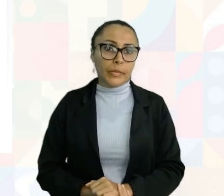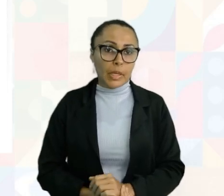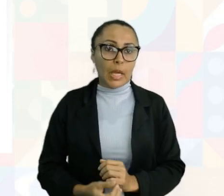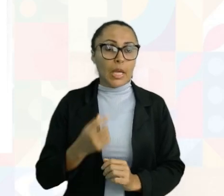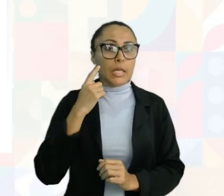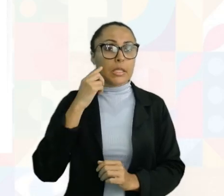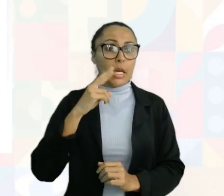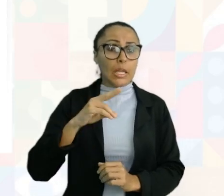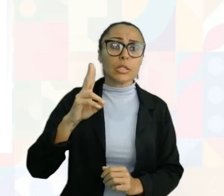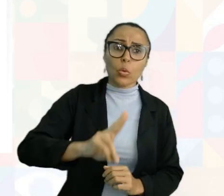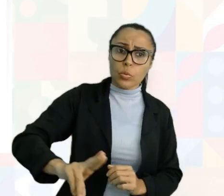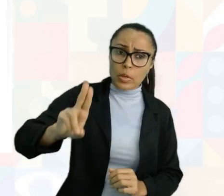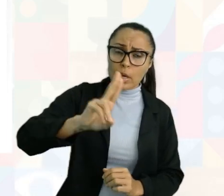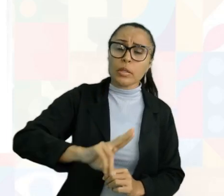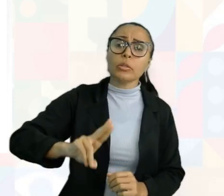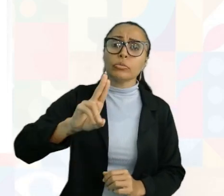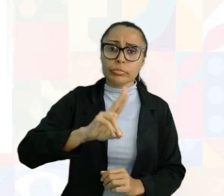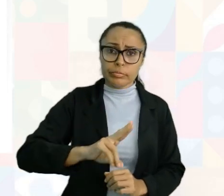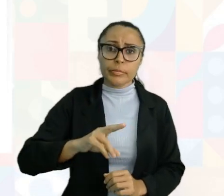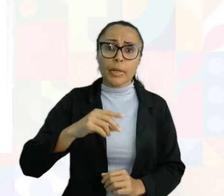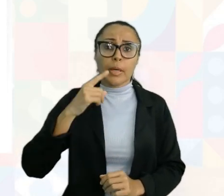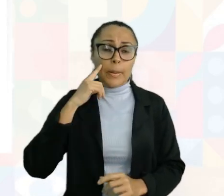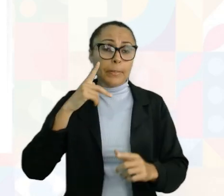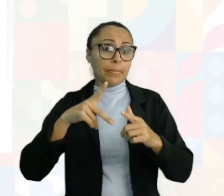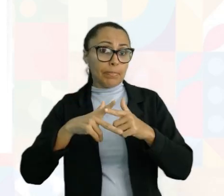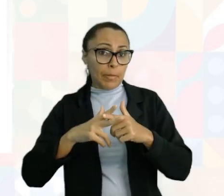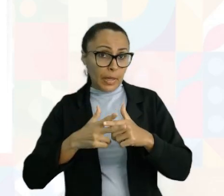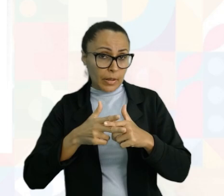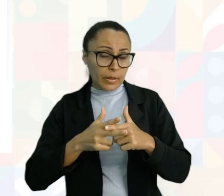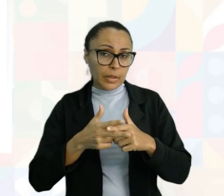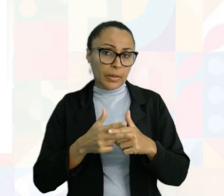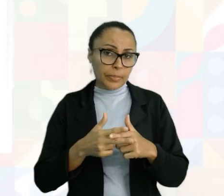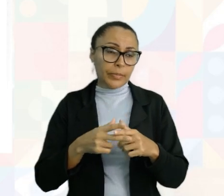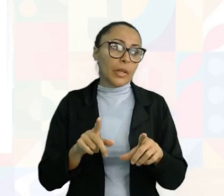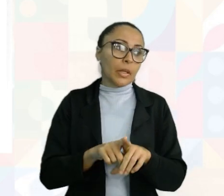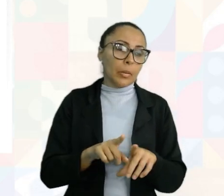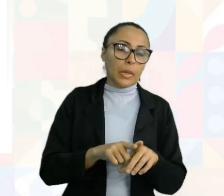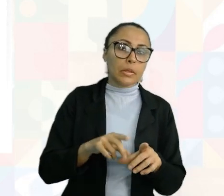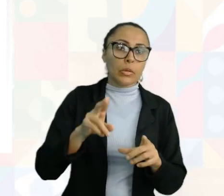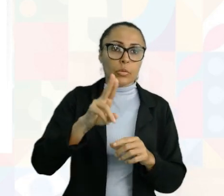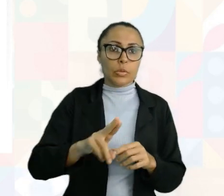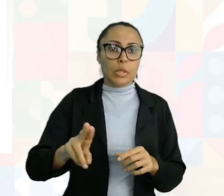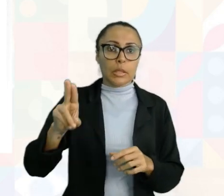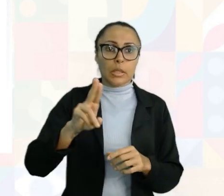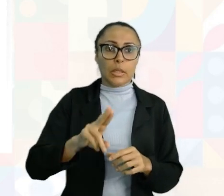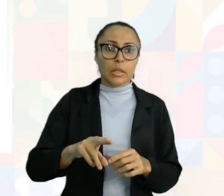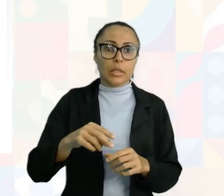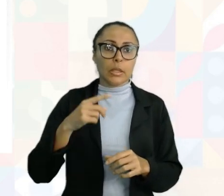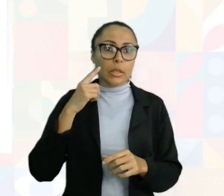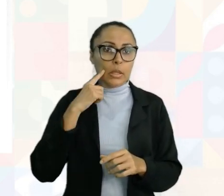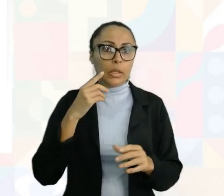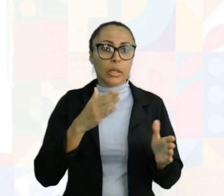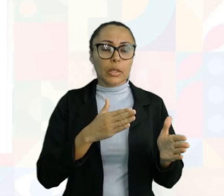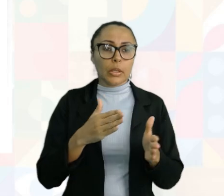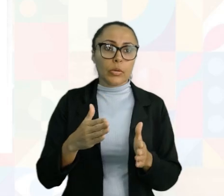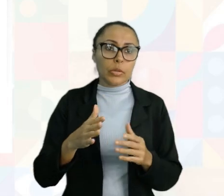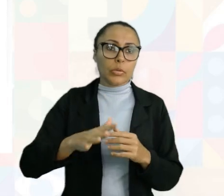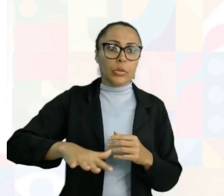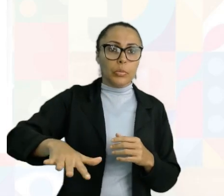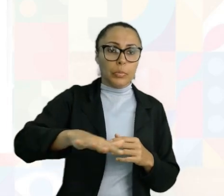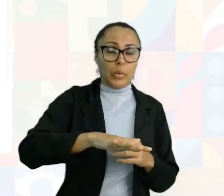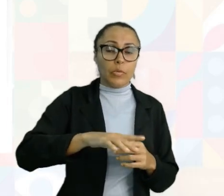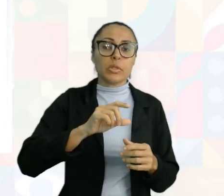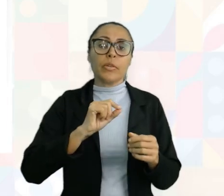são muito utilizadas em mecânica, mas também são muito utilizadas na composição de mobiliário, né? Para